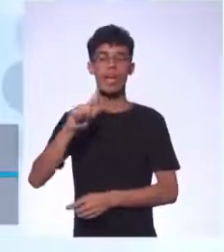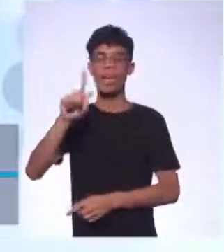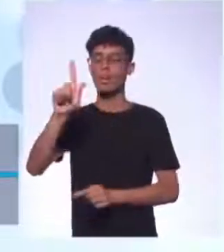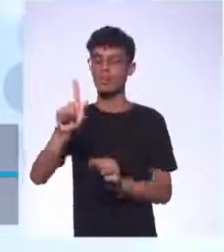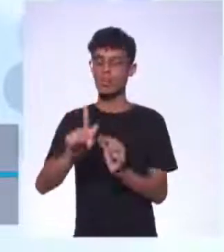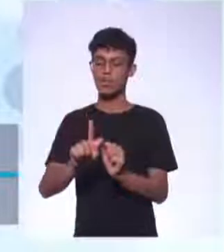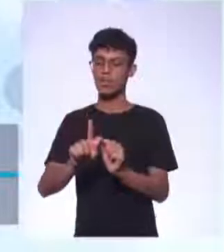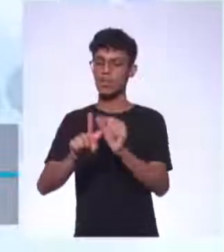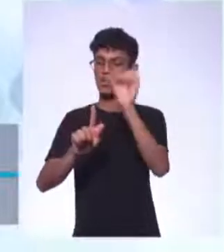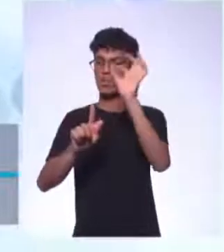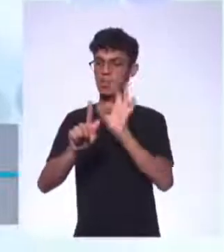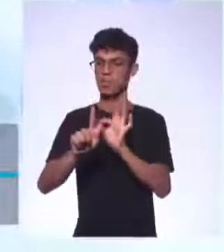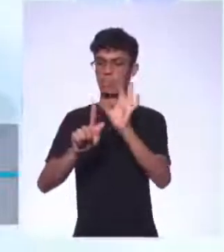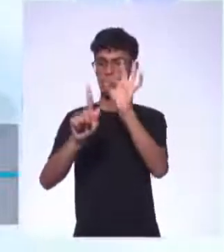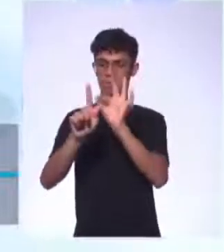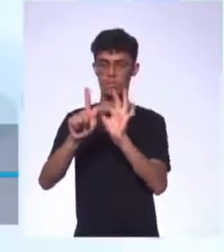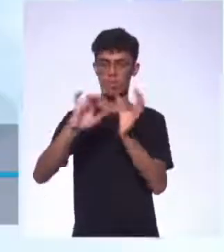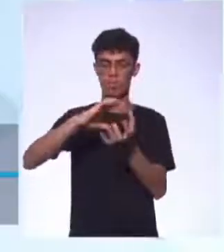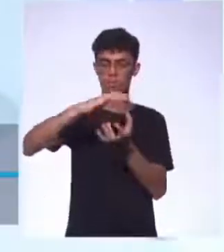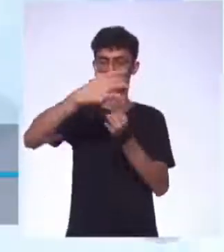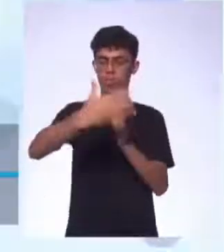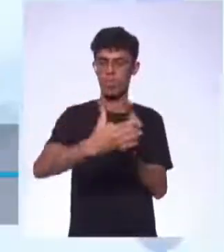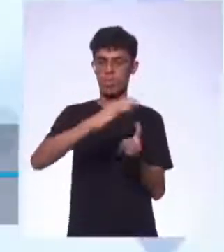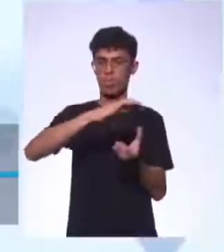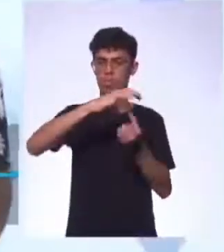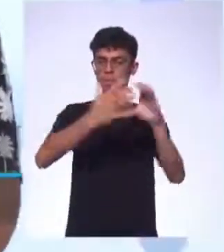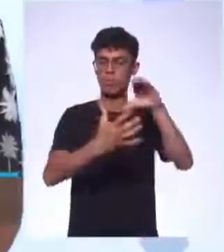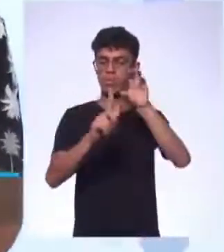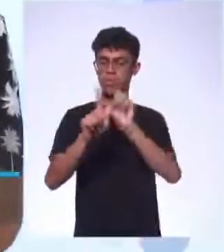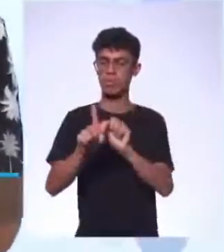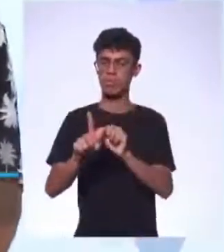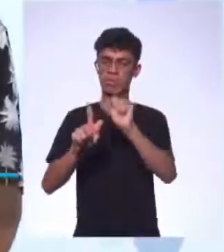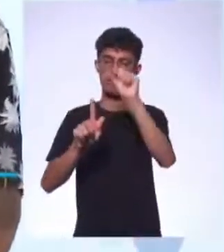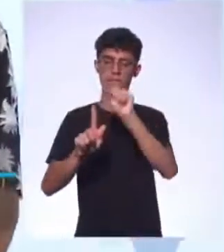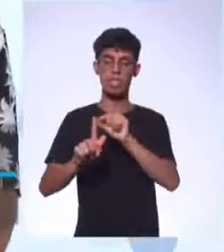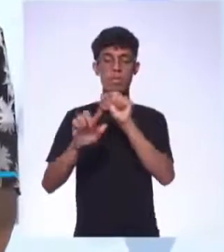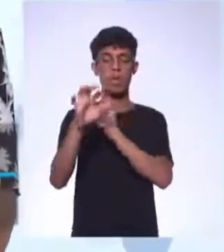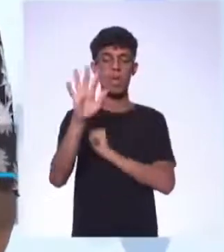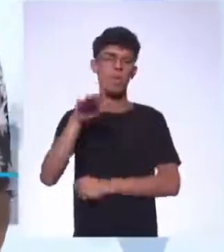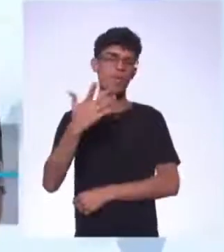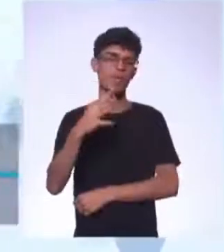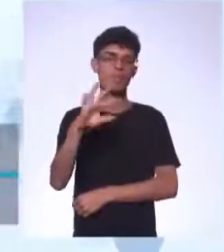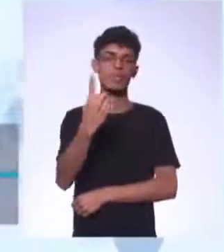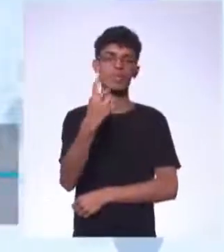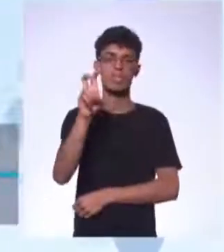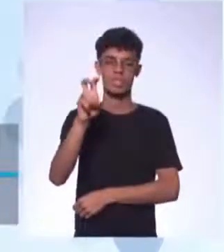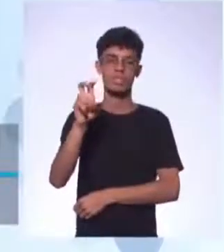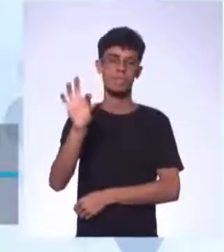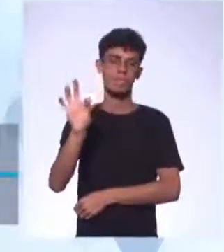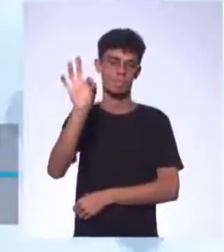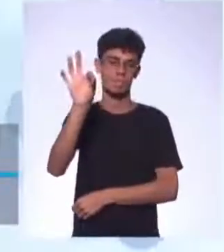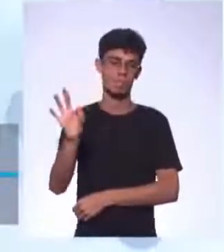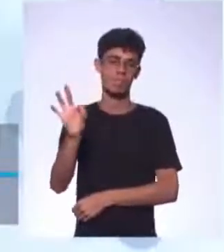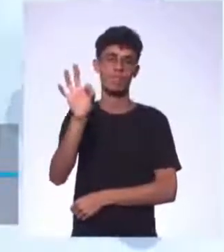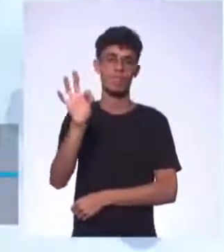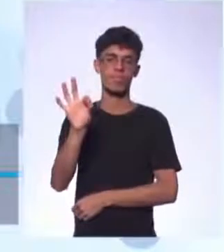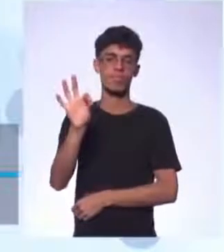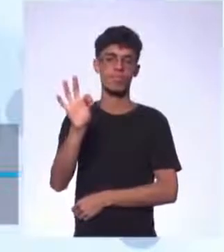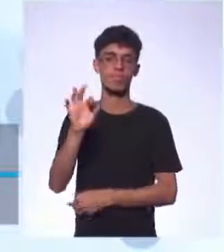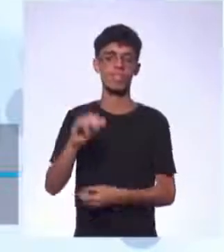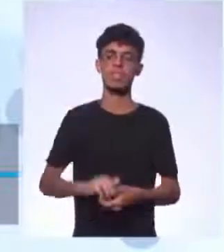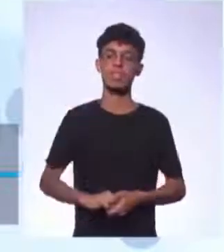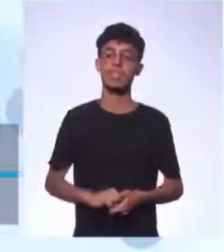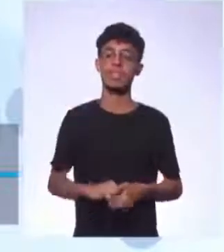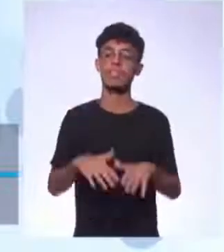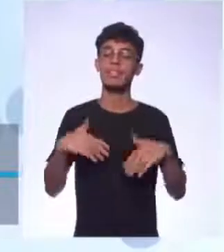planeta amena. Portanto, a temperatura do planeta é de aproximadamente 15 graus Celsius, ok?